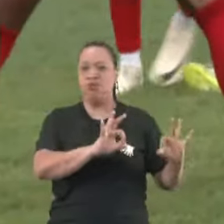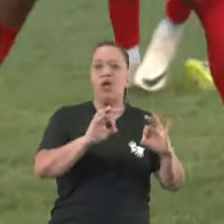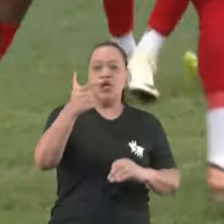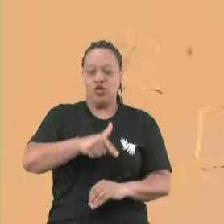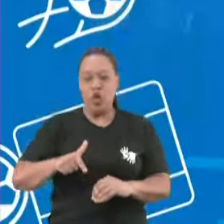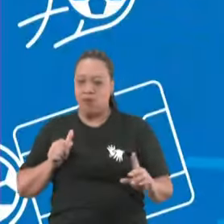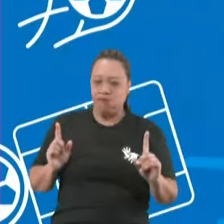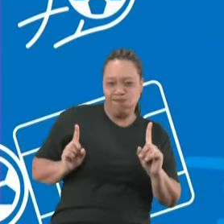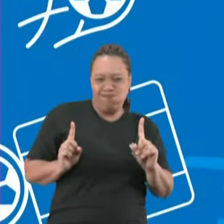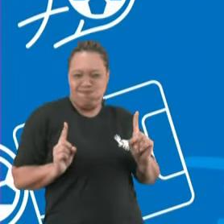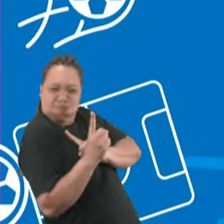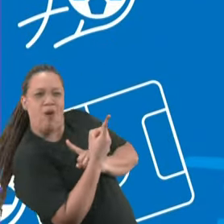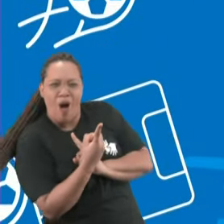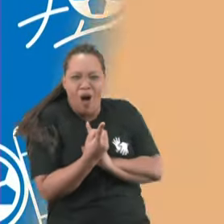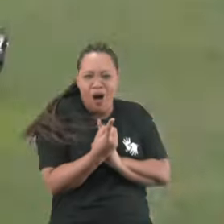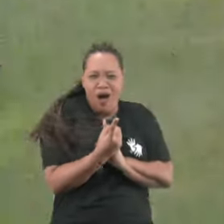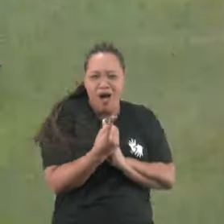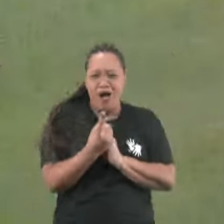chegada.